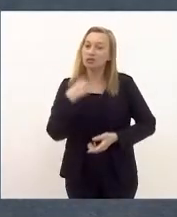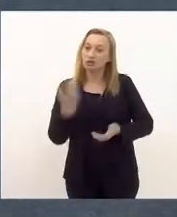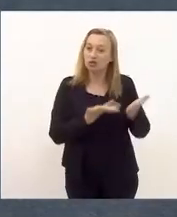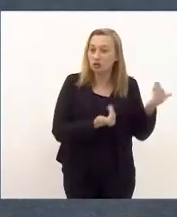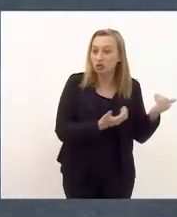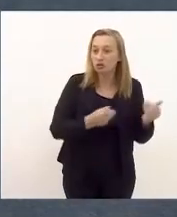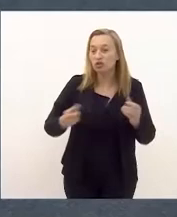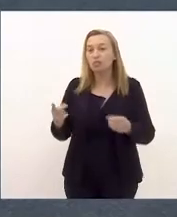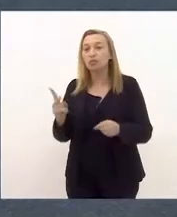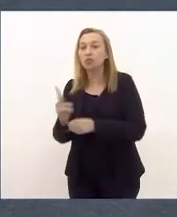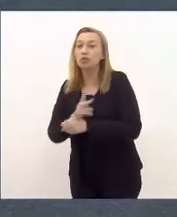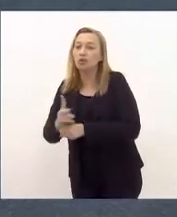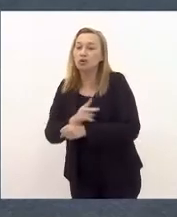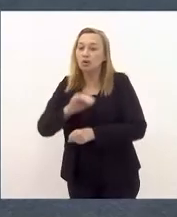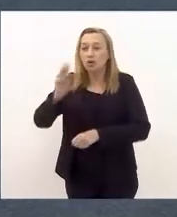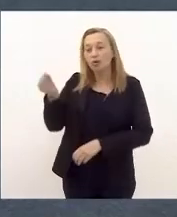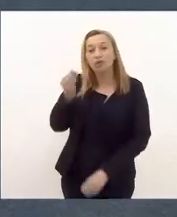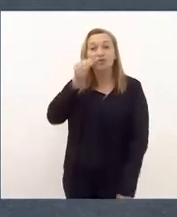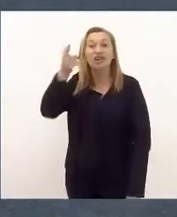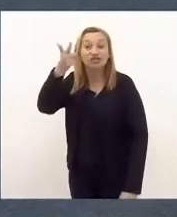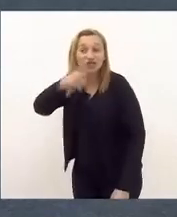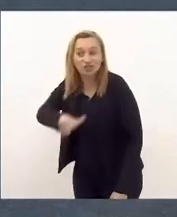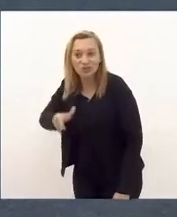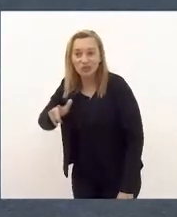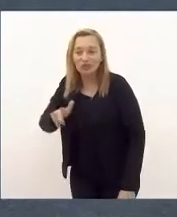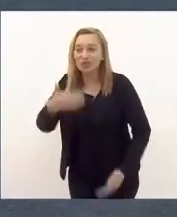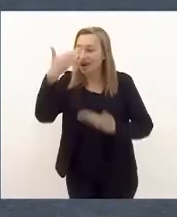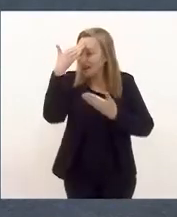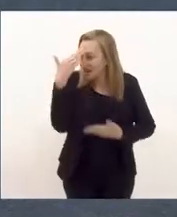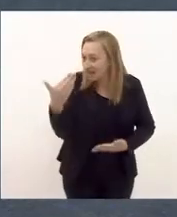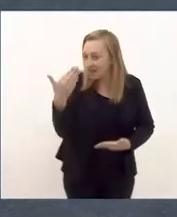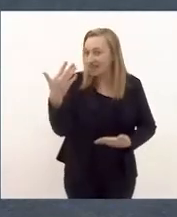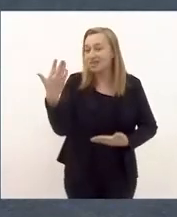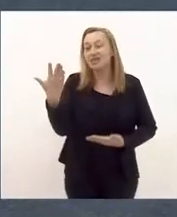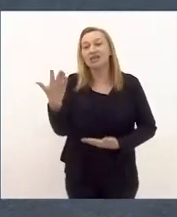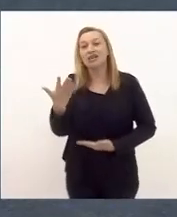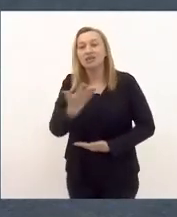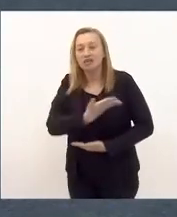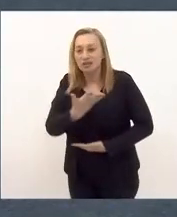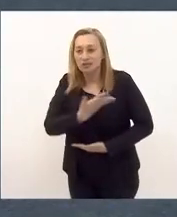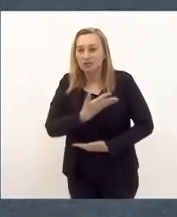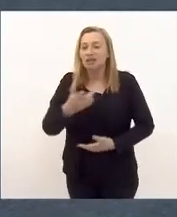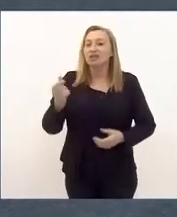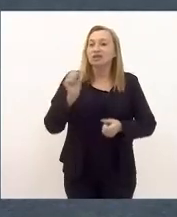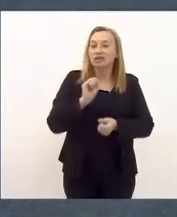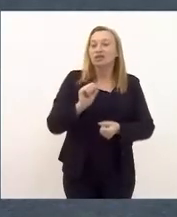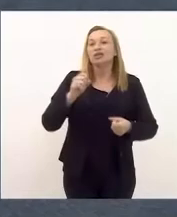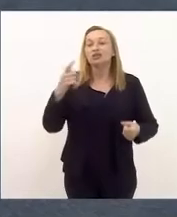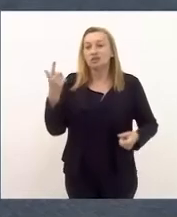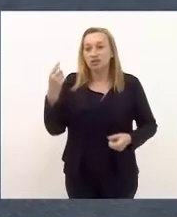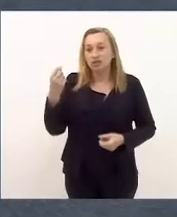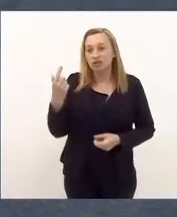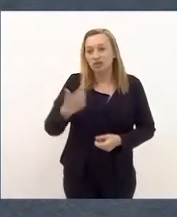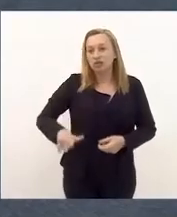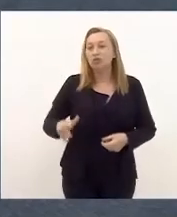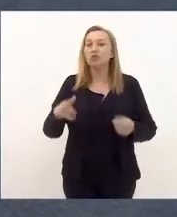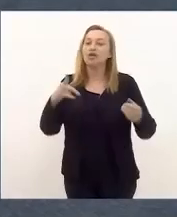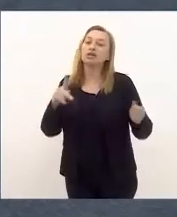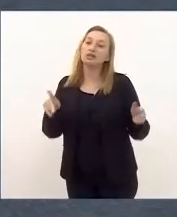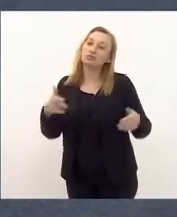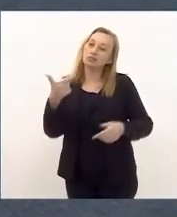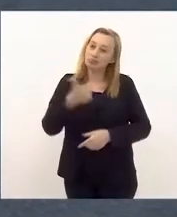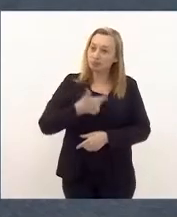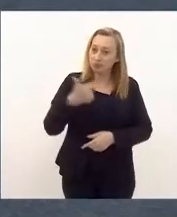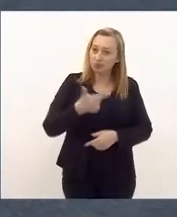procura a oportunidade. Novamente, reitero o agradecimento aos meus pares. Espero novamente que esse projeto seja aprovado em